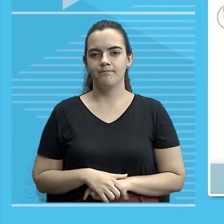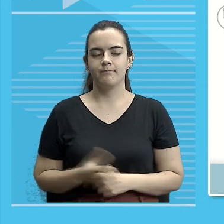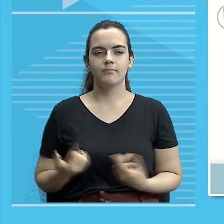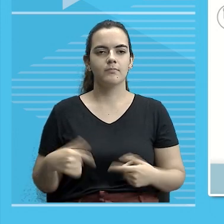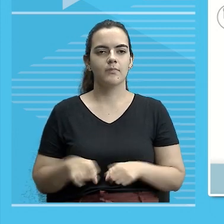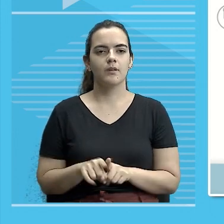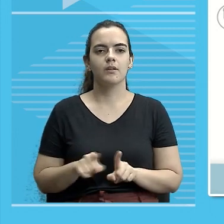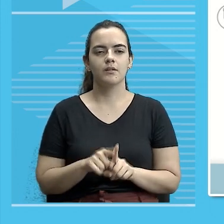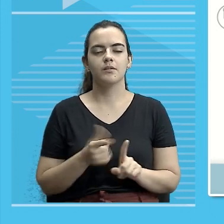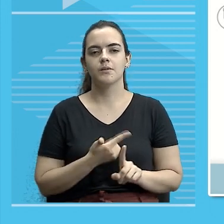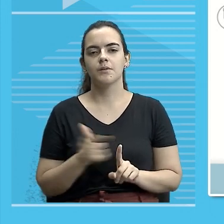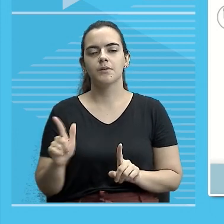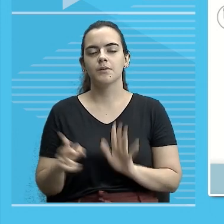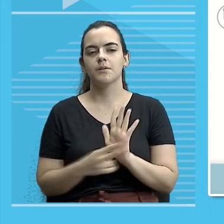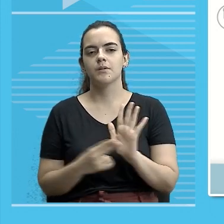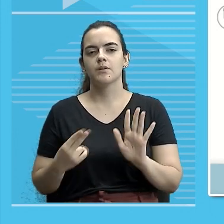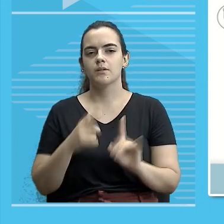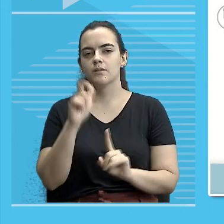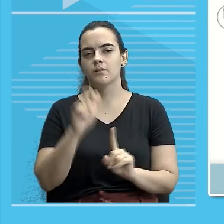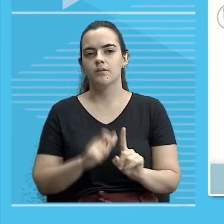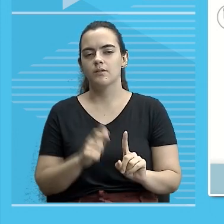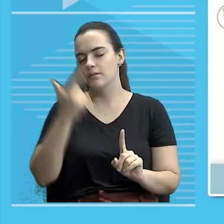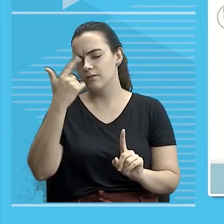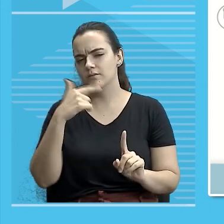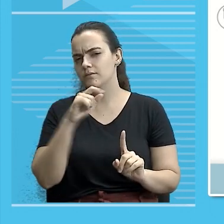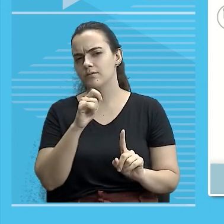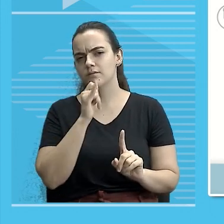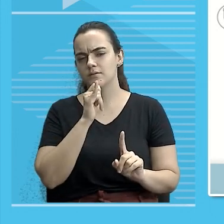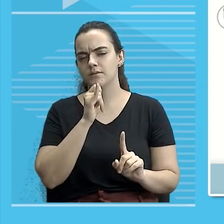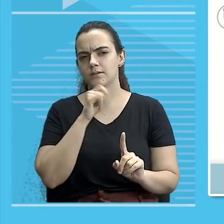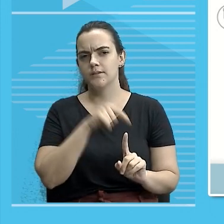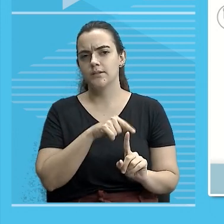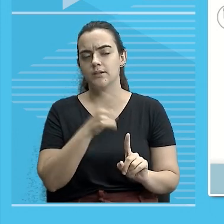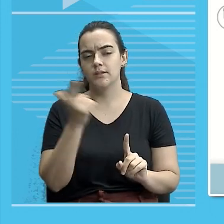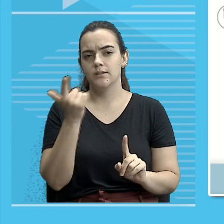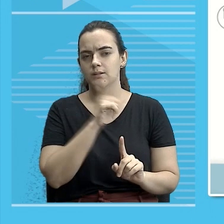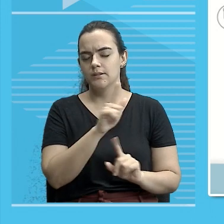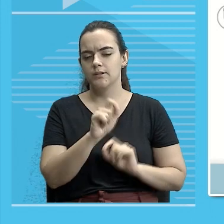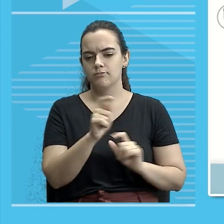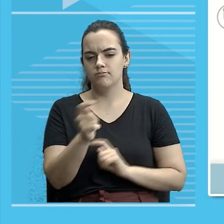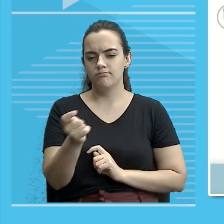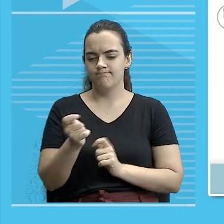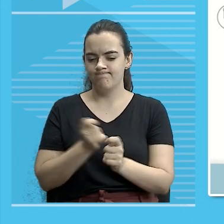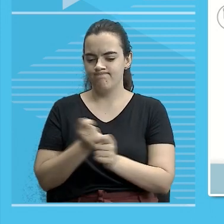que falou que foi considerado o pai do controle estatístico